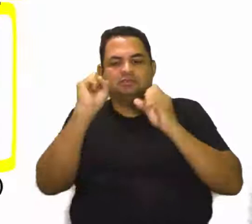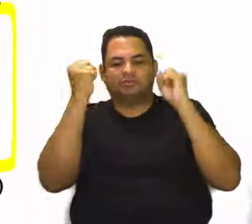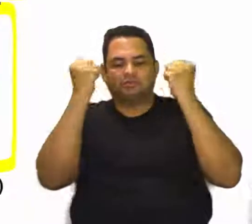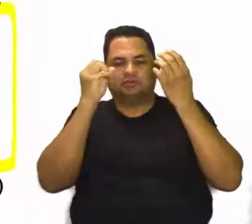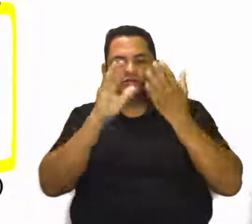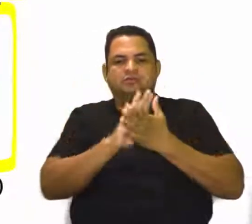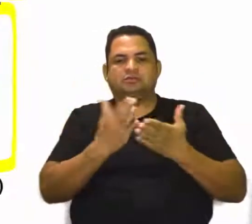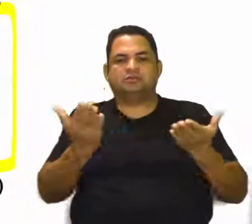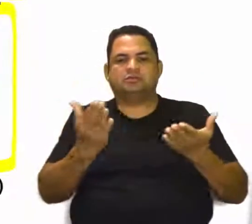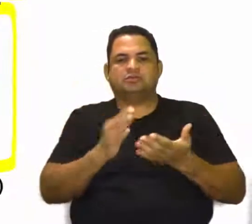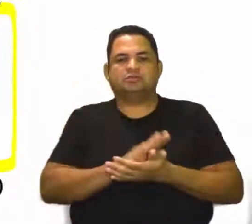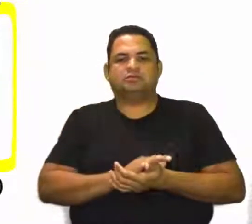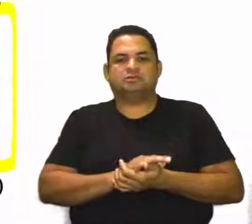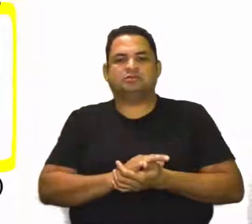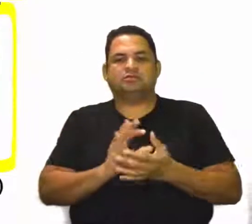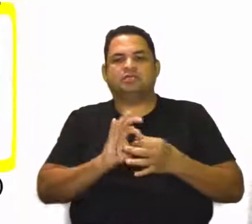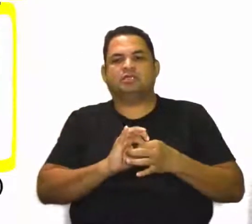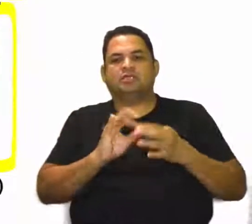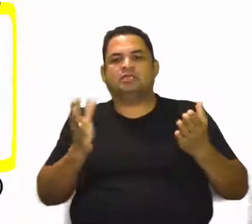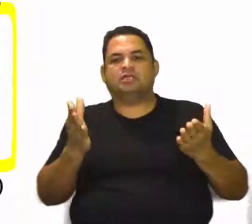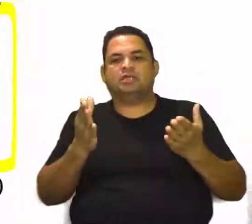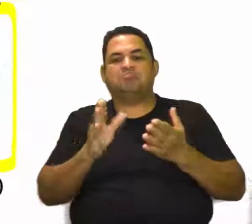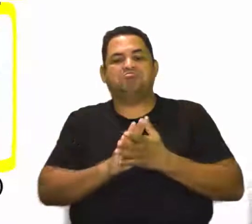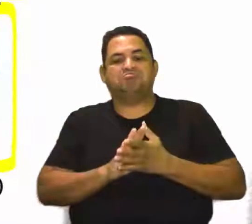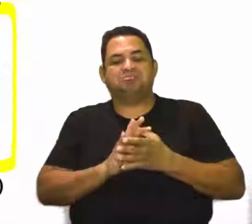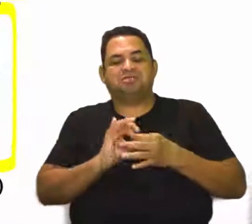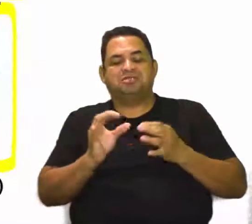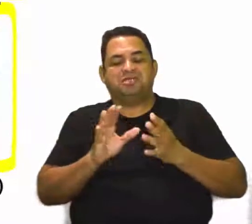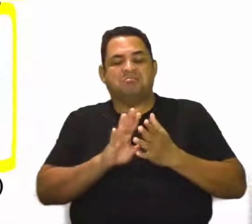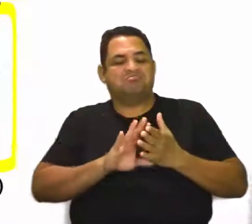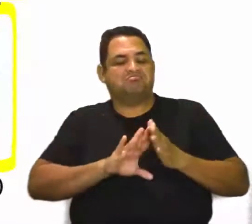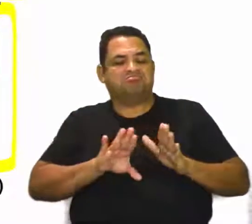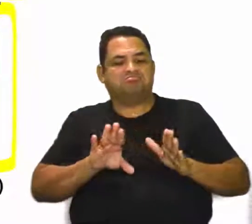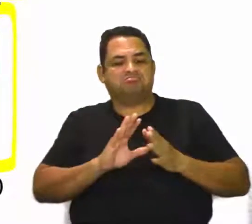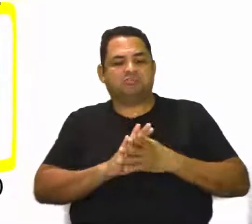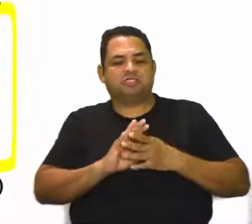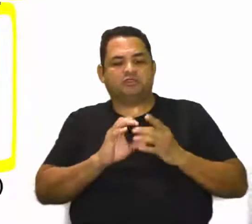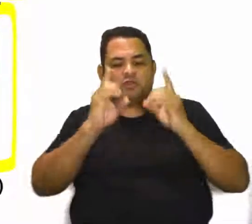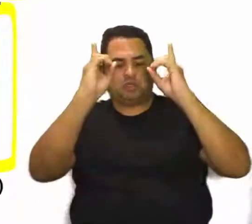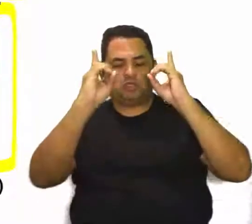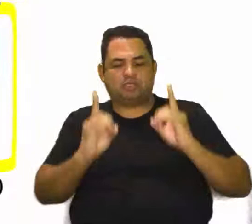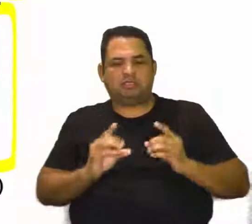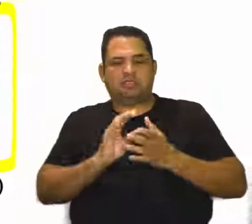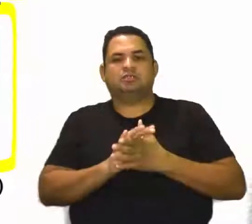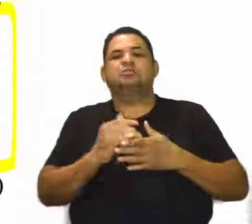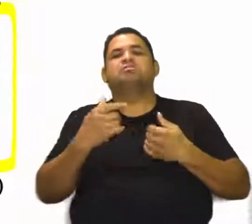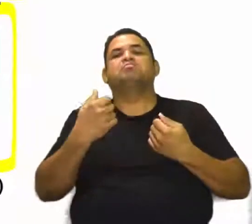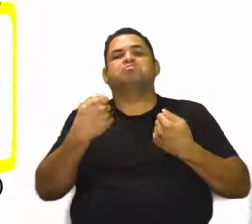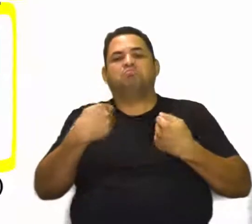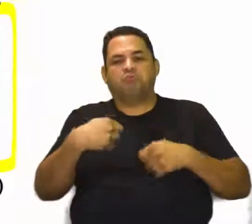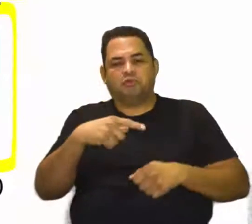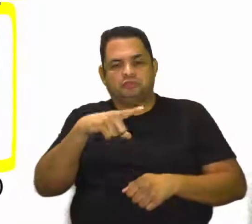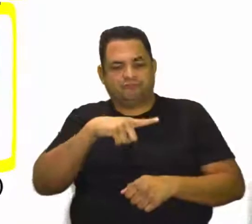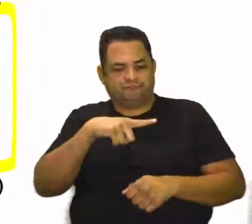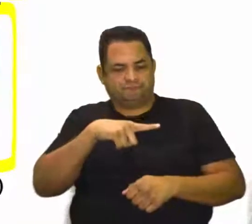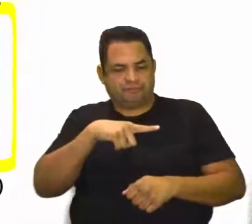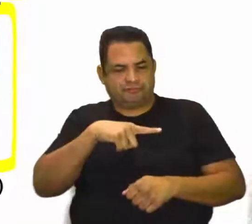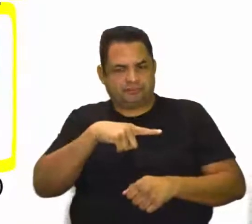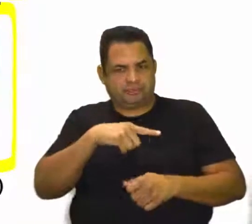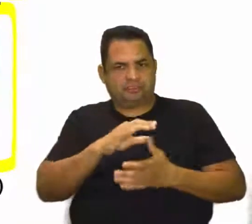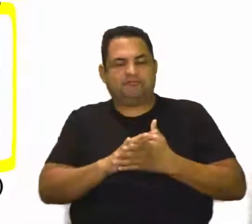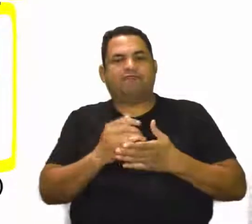por isso que, independente aqui da sua deficiência, você tem como fazer sim essa atividade. Só tem que